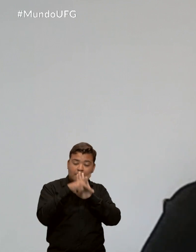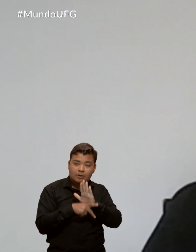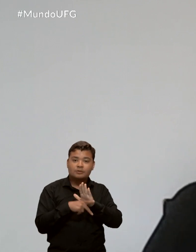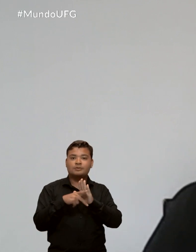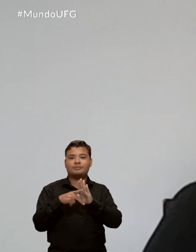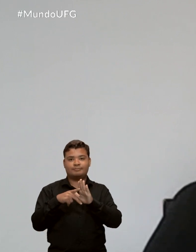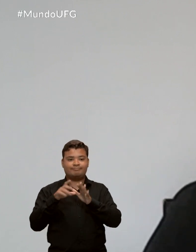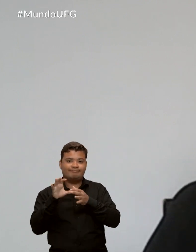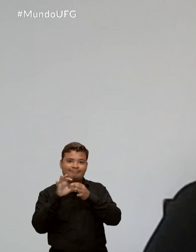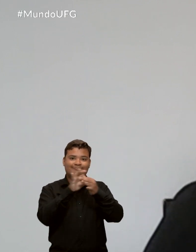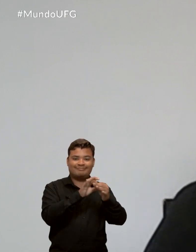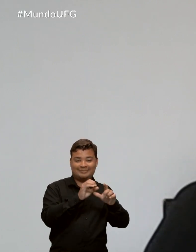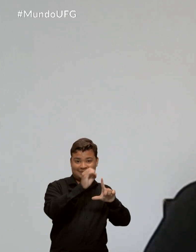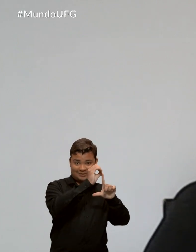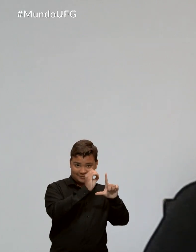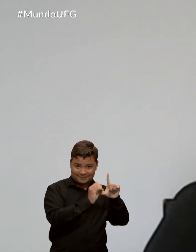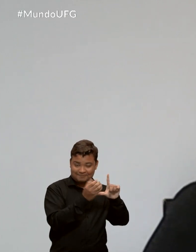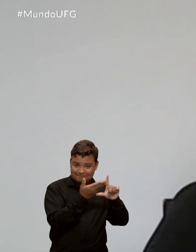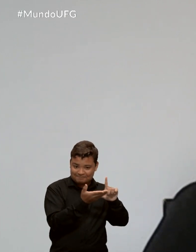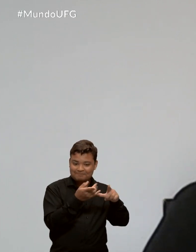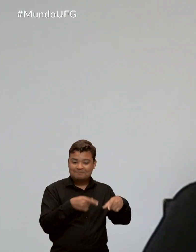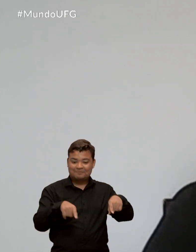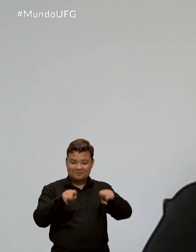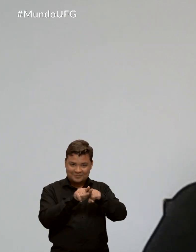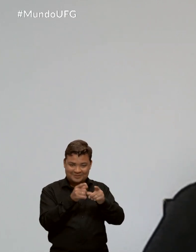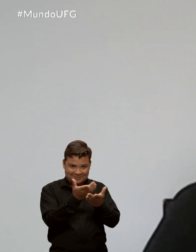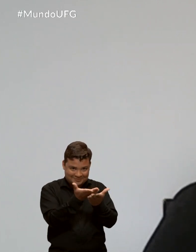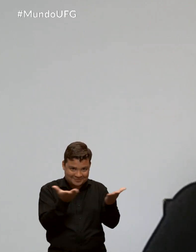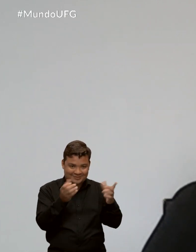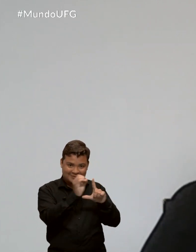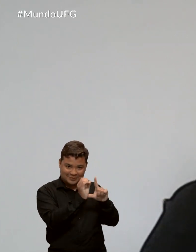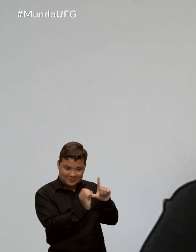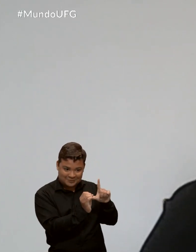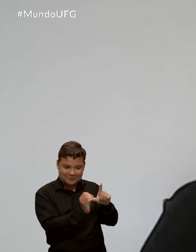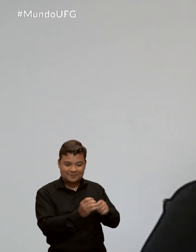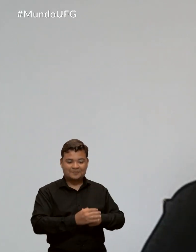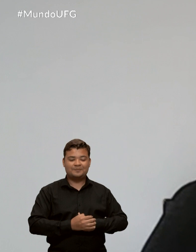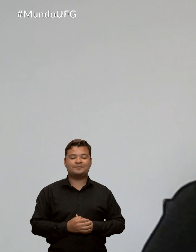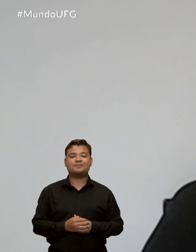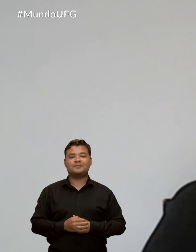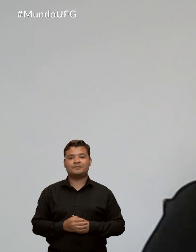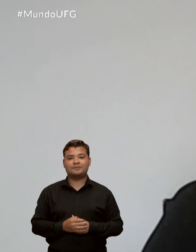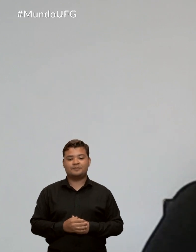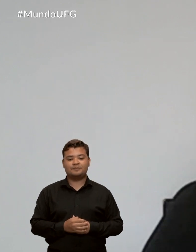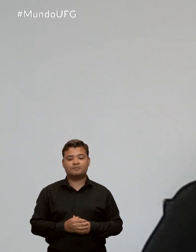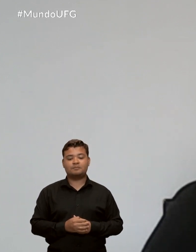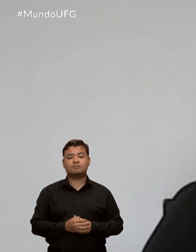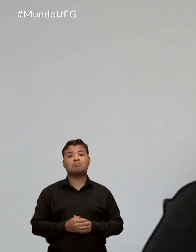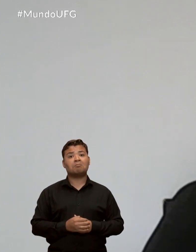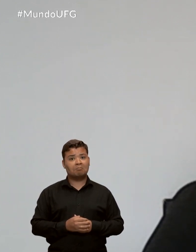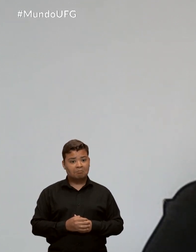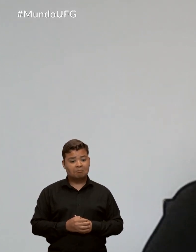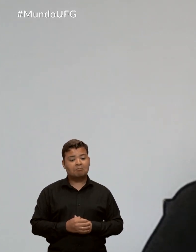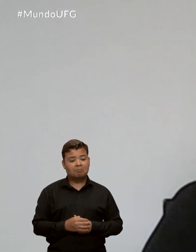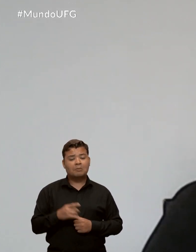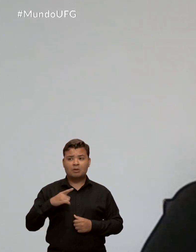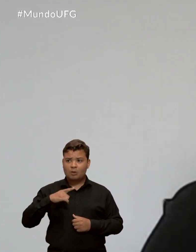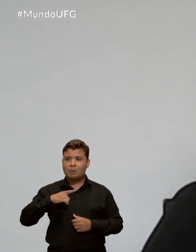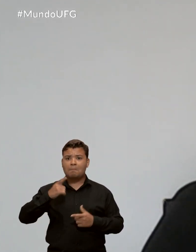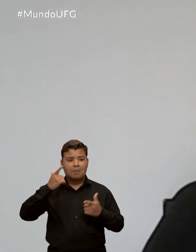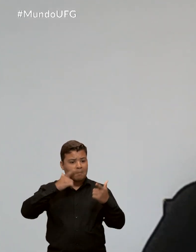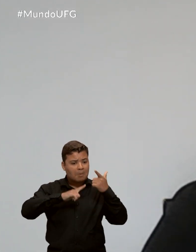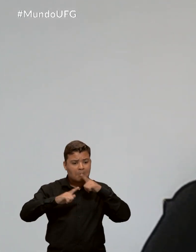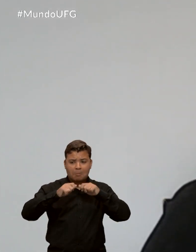TV UFG, né, com parceria com vocês aí. E tem ganho uma